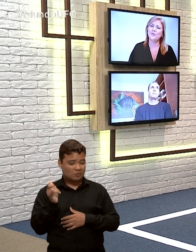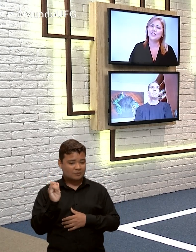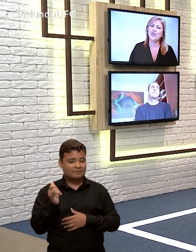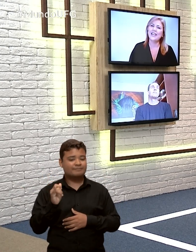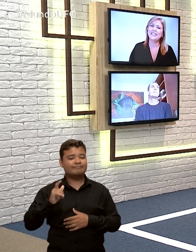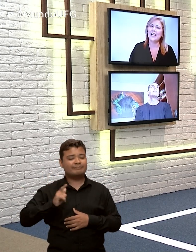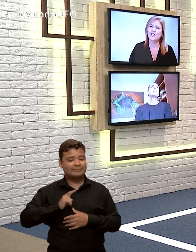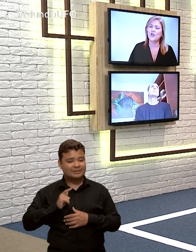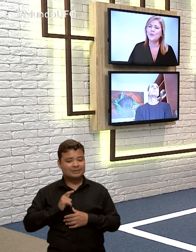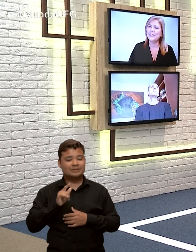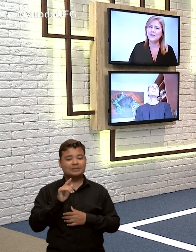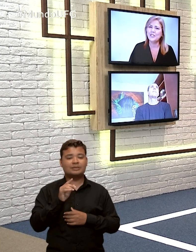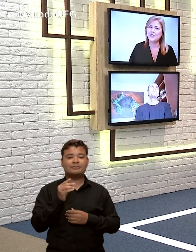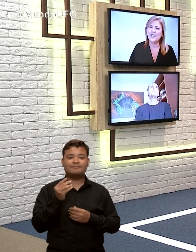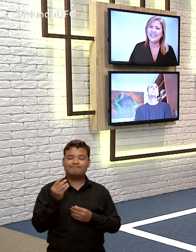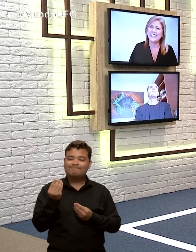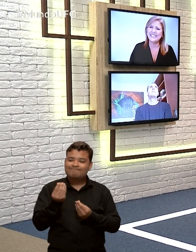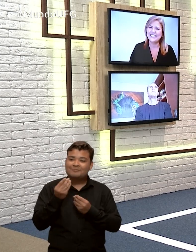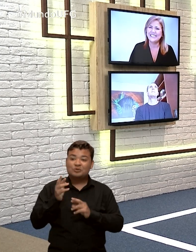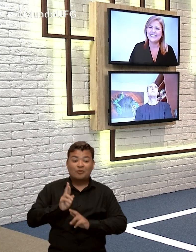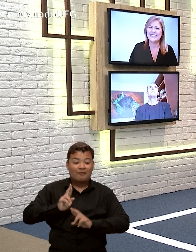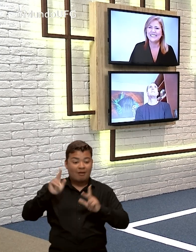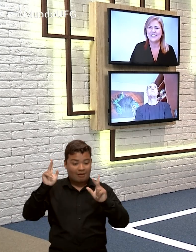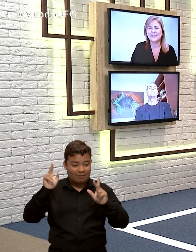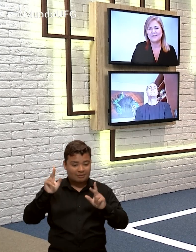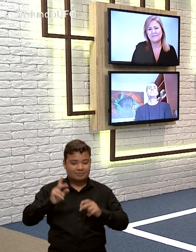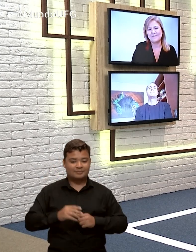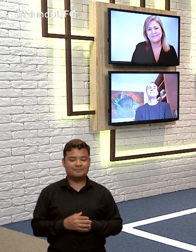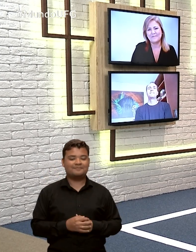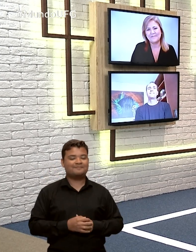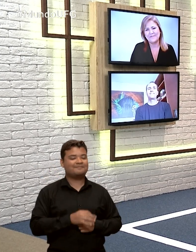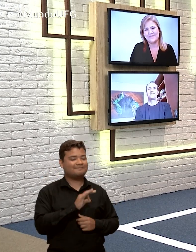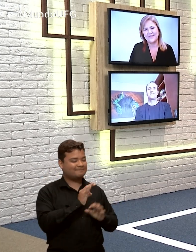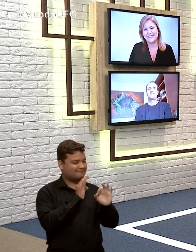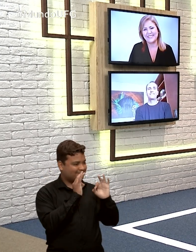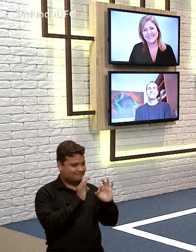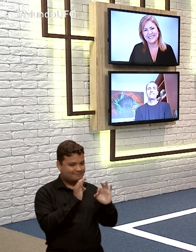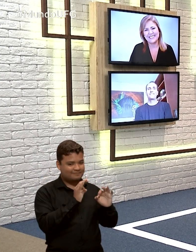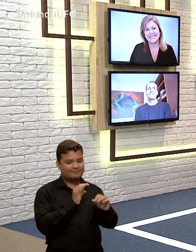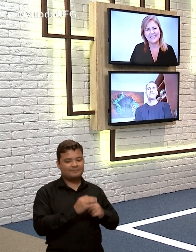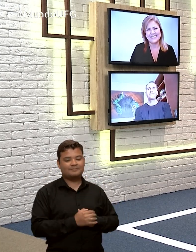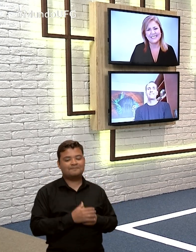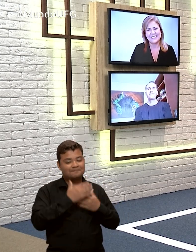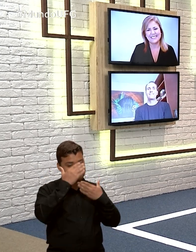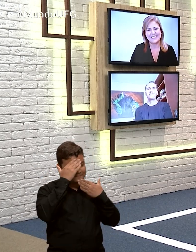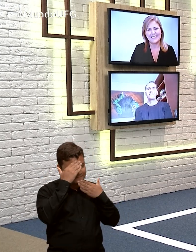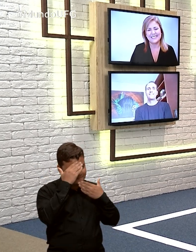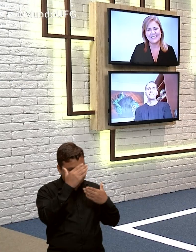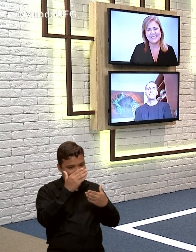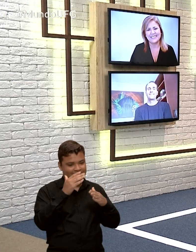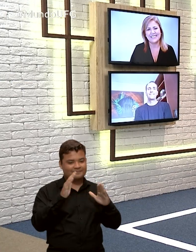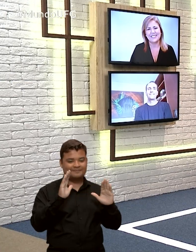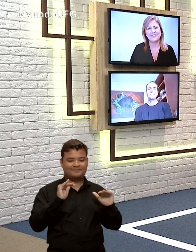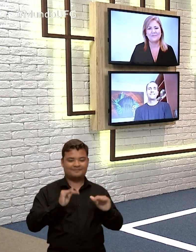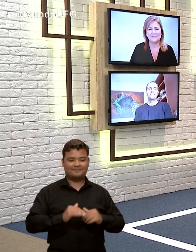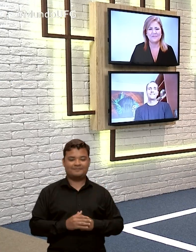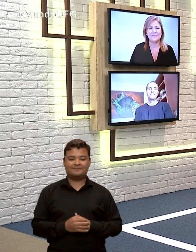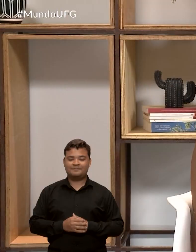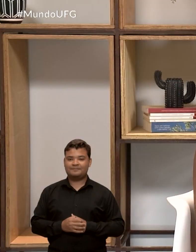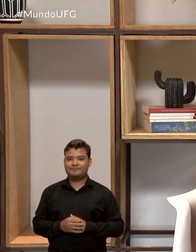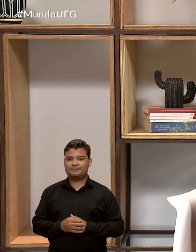tem uma tonalidade completamente diferente. Perfeito, perfeito. Muito obrigada, gente.